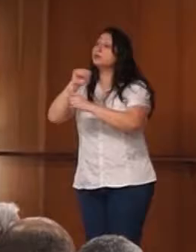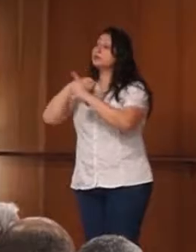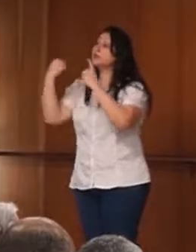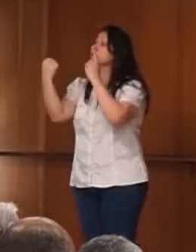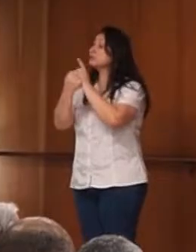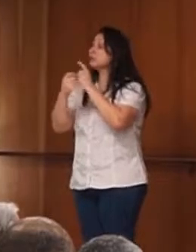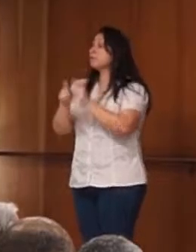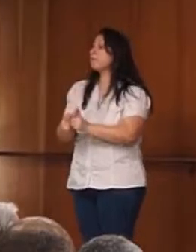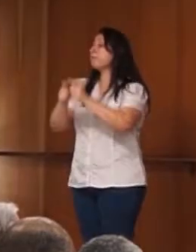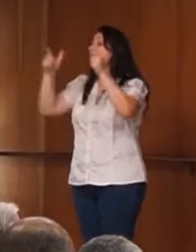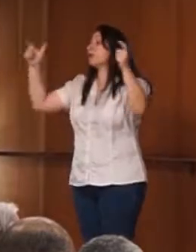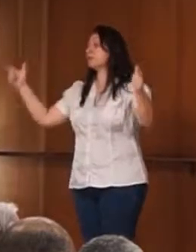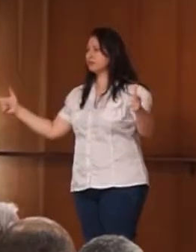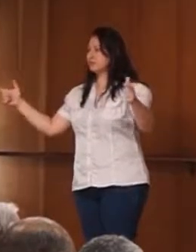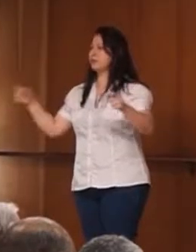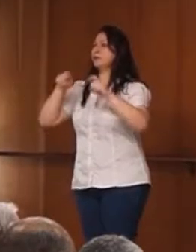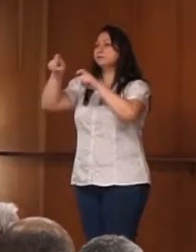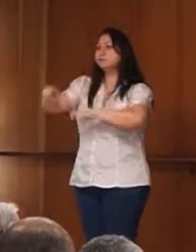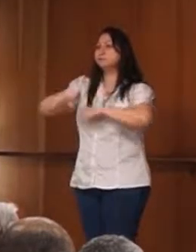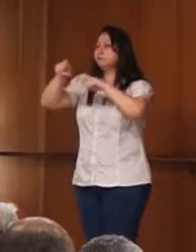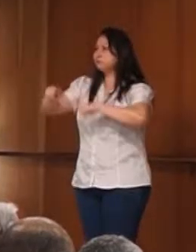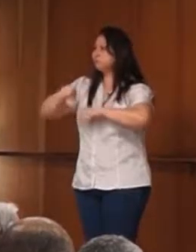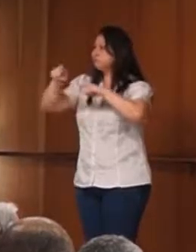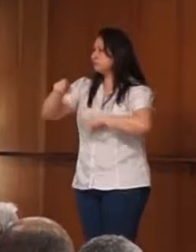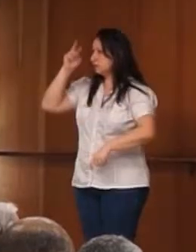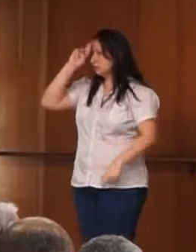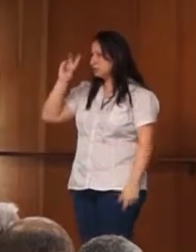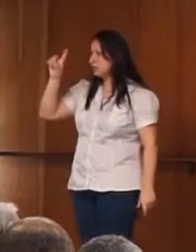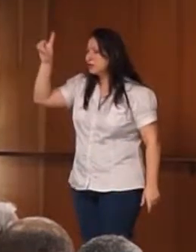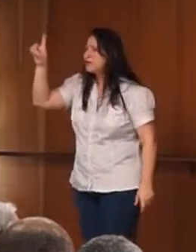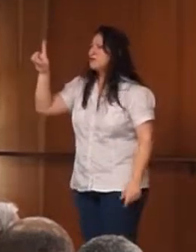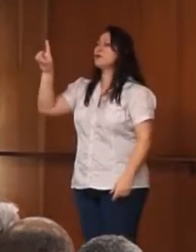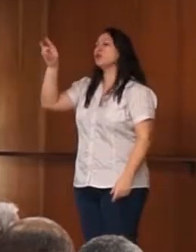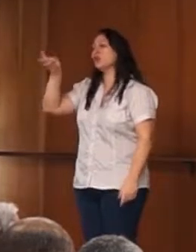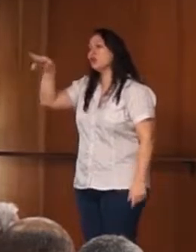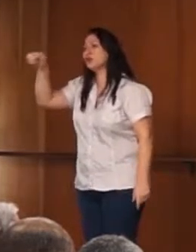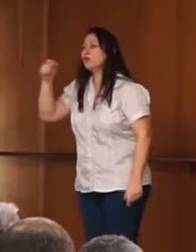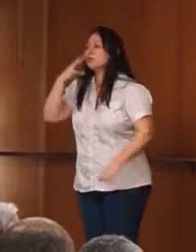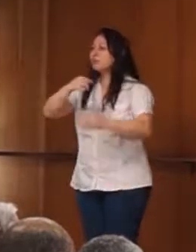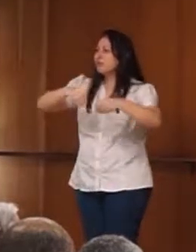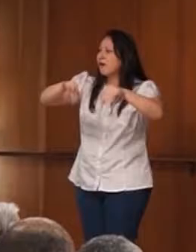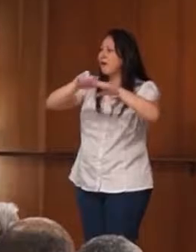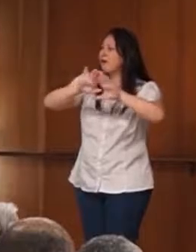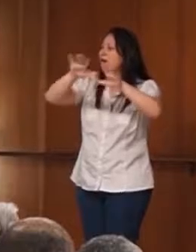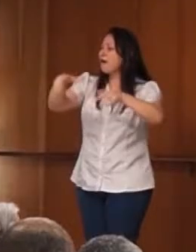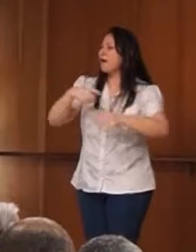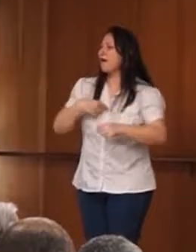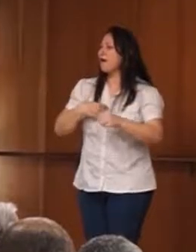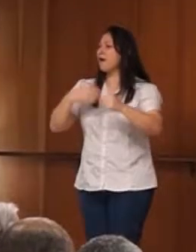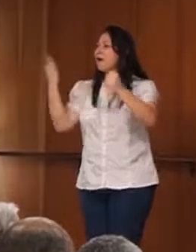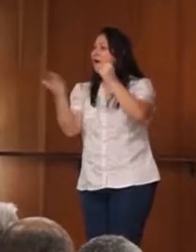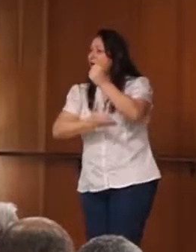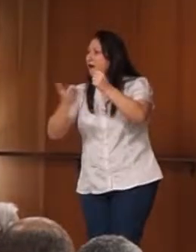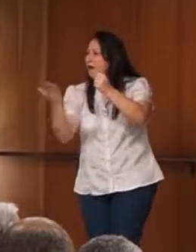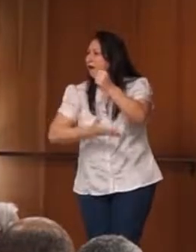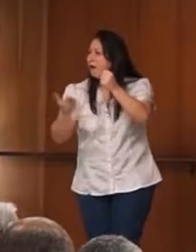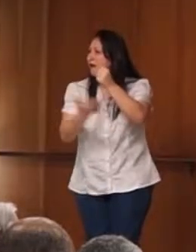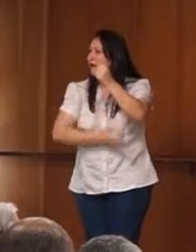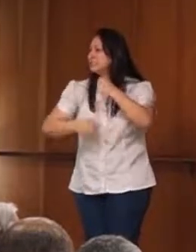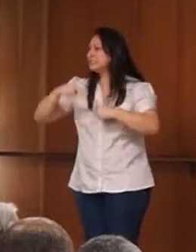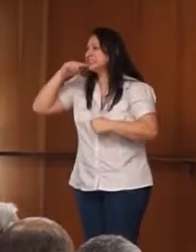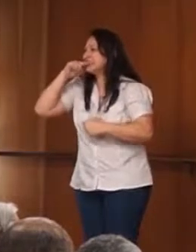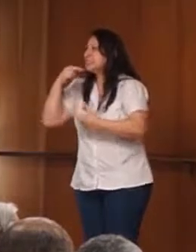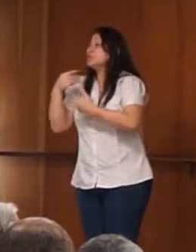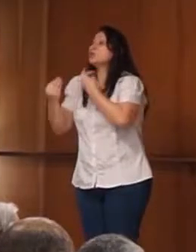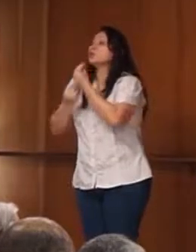predominantemente de senhores de terra, de plantação canavieira provinciana, para uma família conseguir